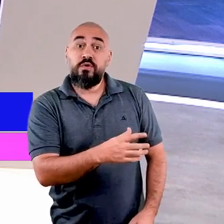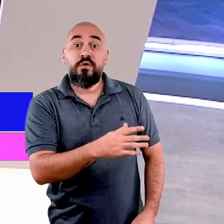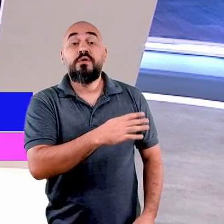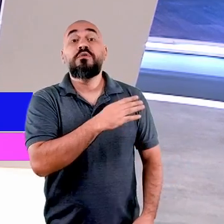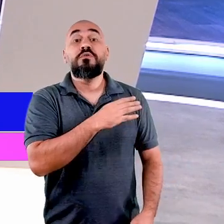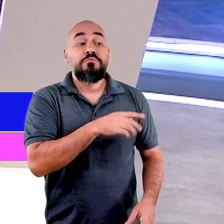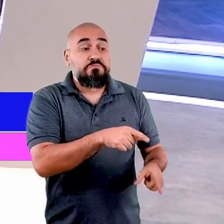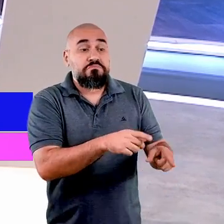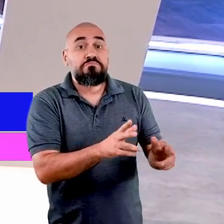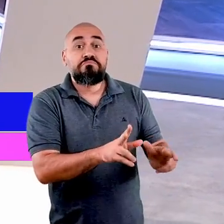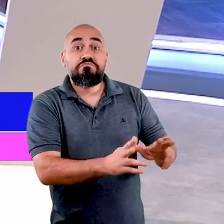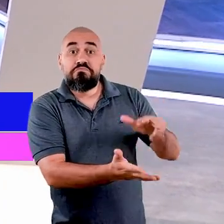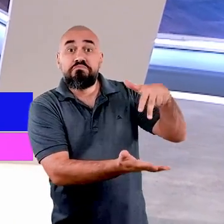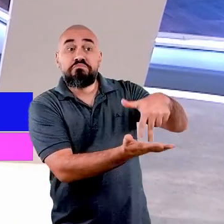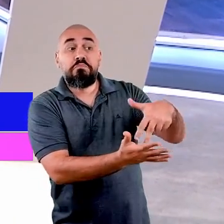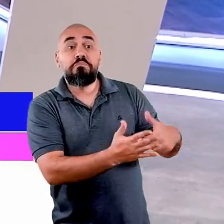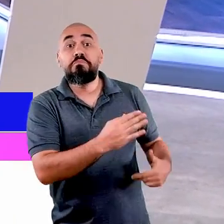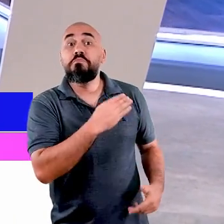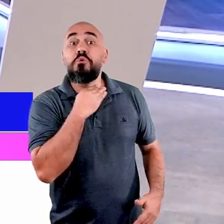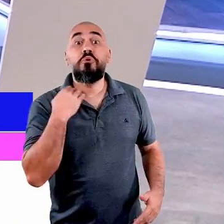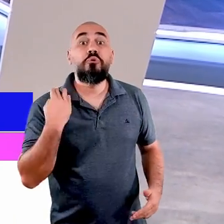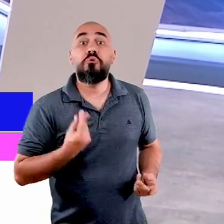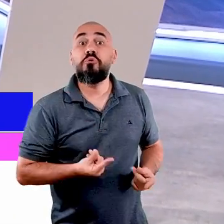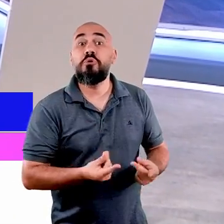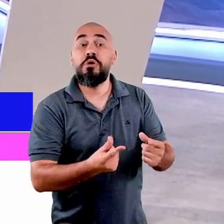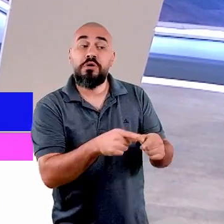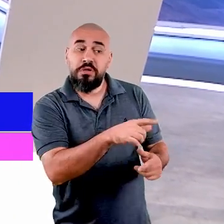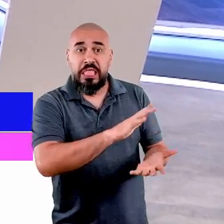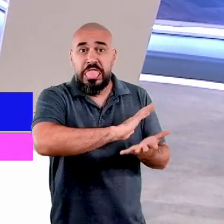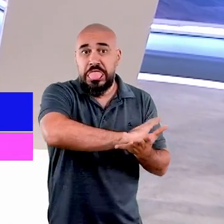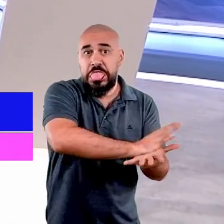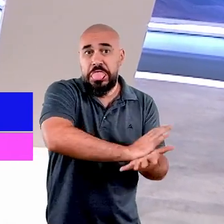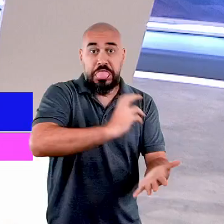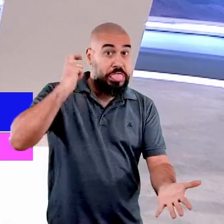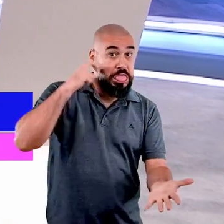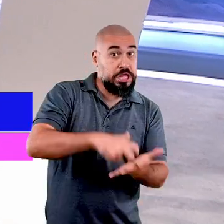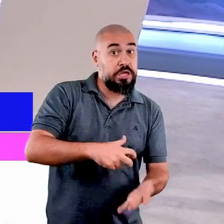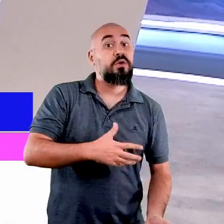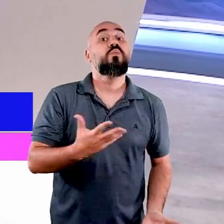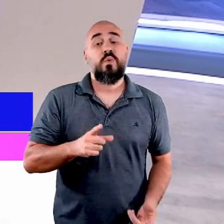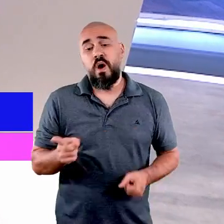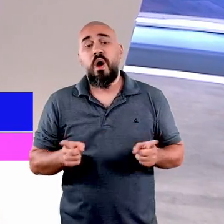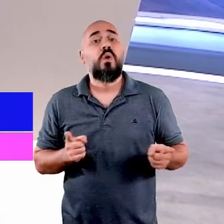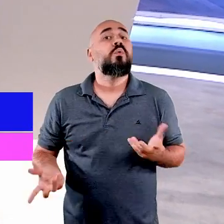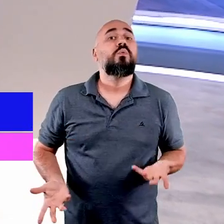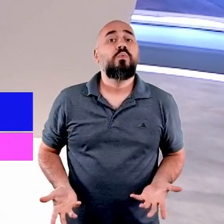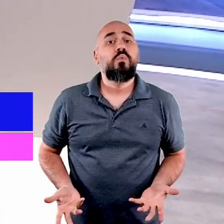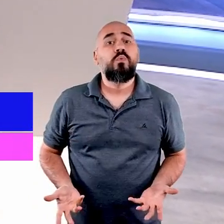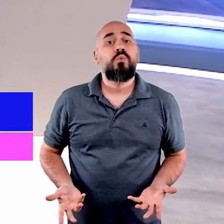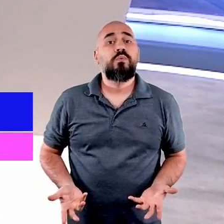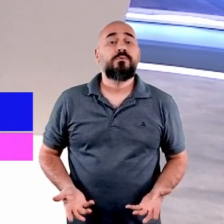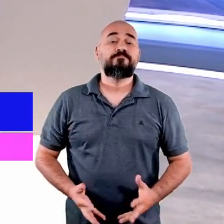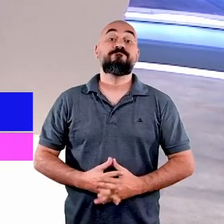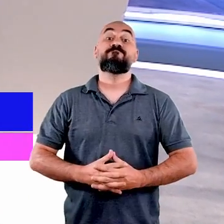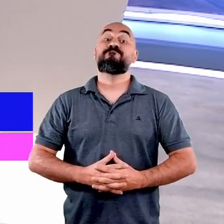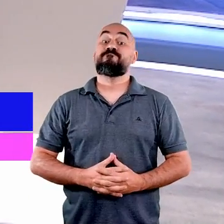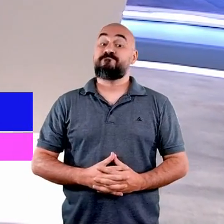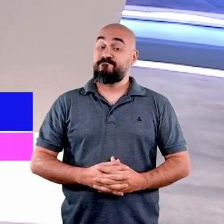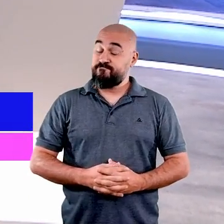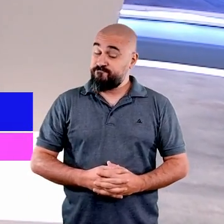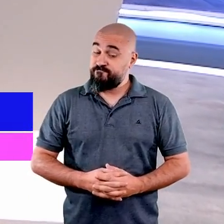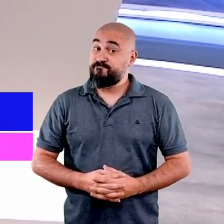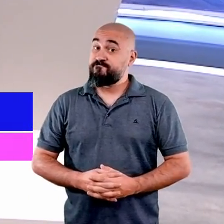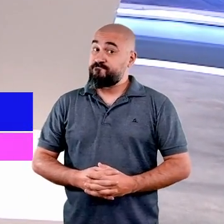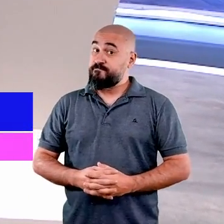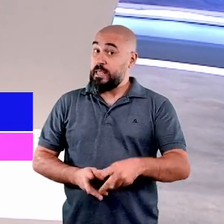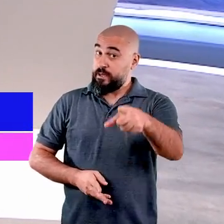O que é que você está fazendo hoje para participar do grupo dos salvos?